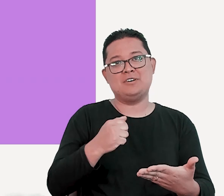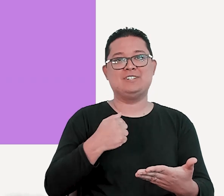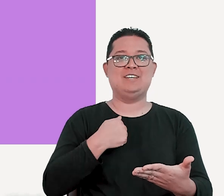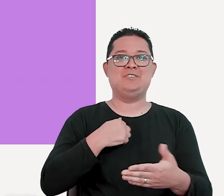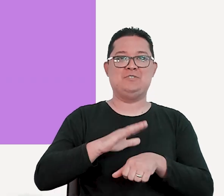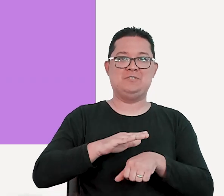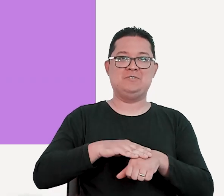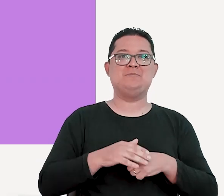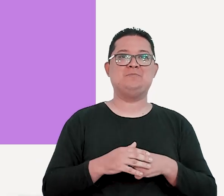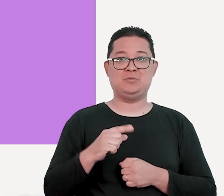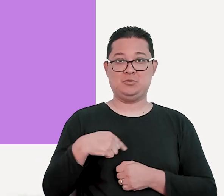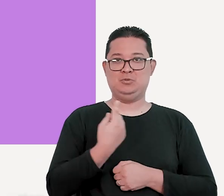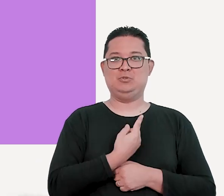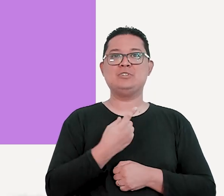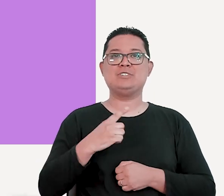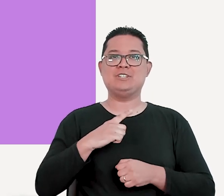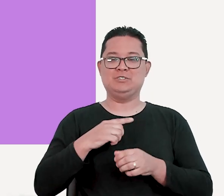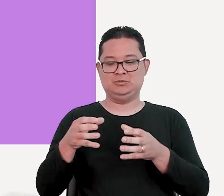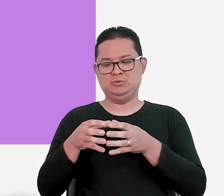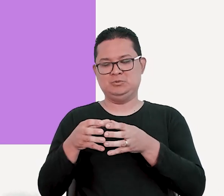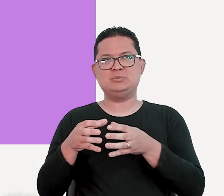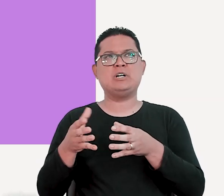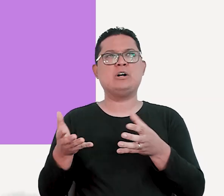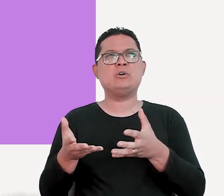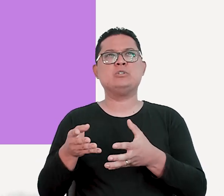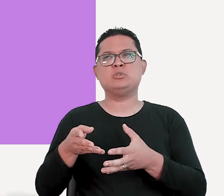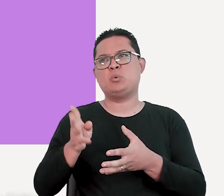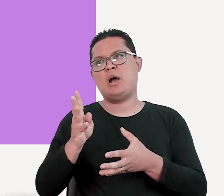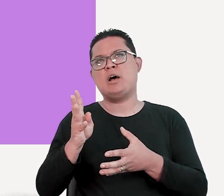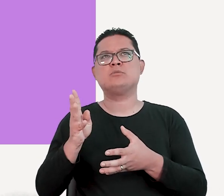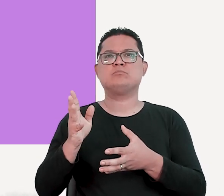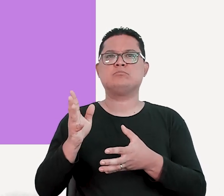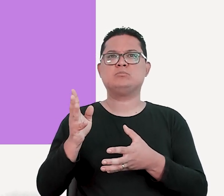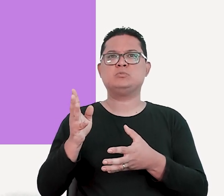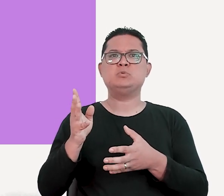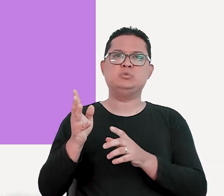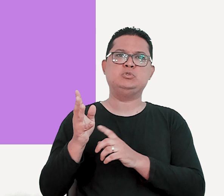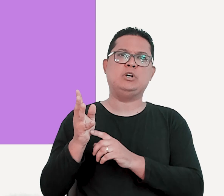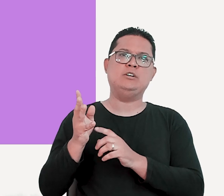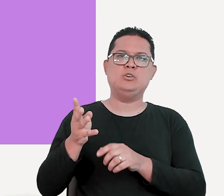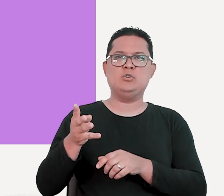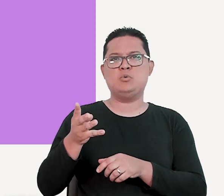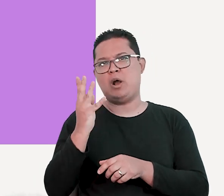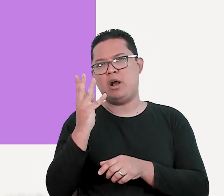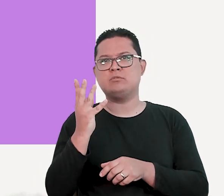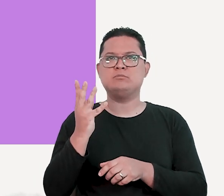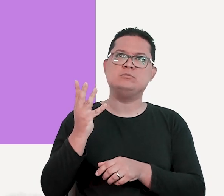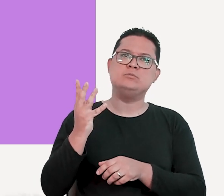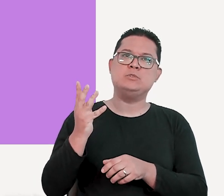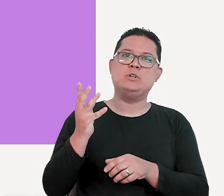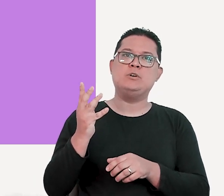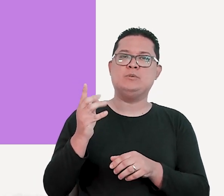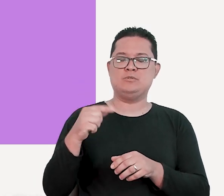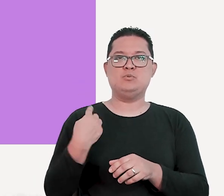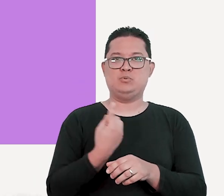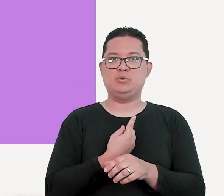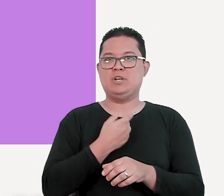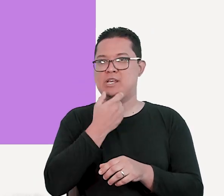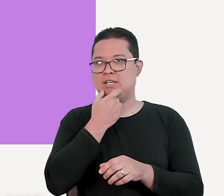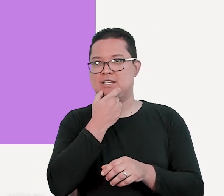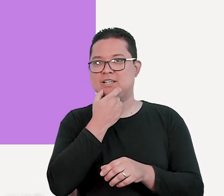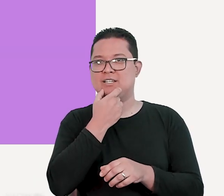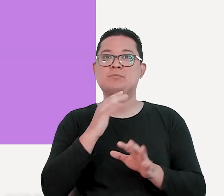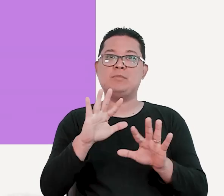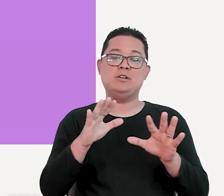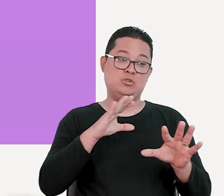mas a versão em português não fui eu, a versão em português foi uma agência aqui no Brasil que fez. E na hora que a gente vai escrever,